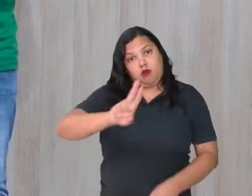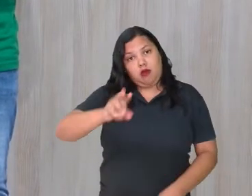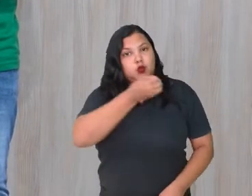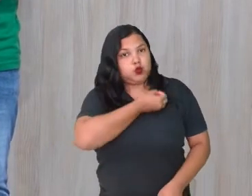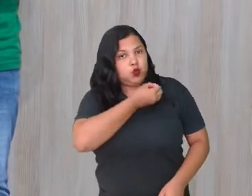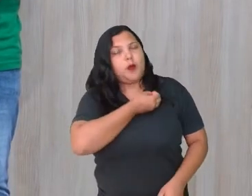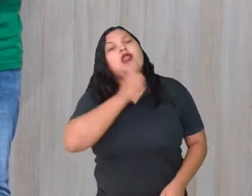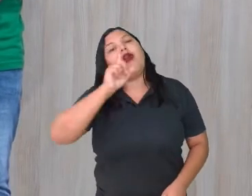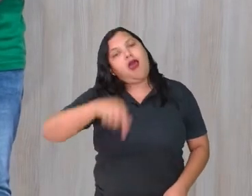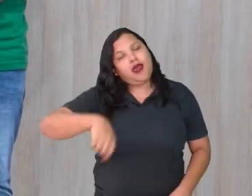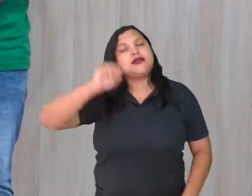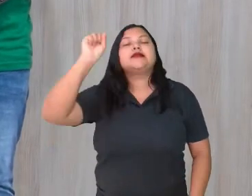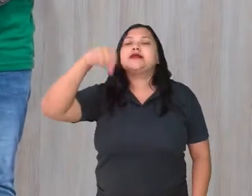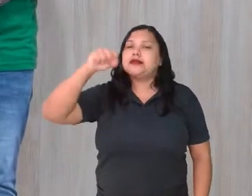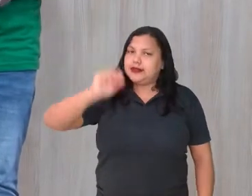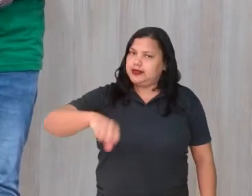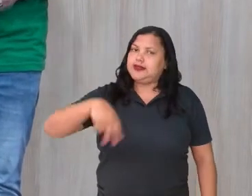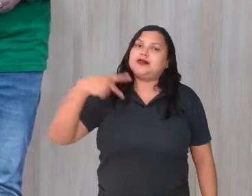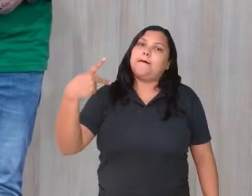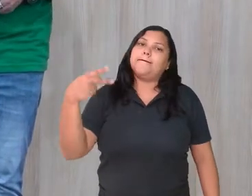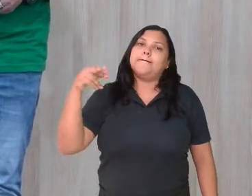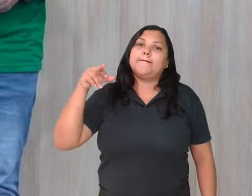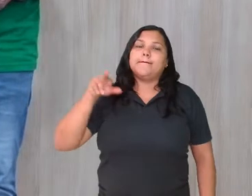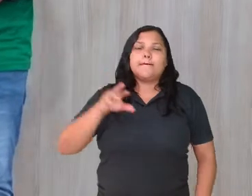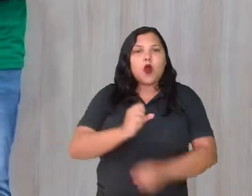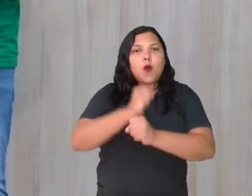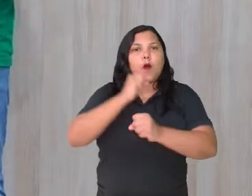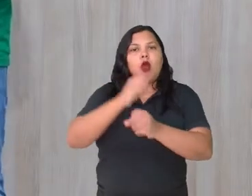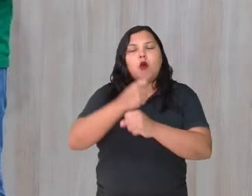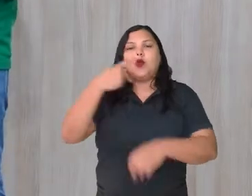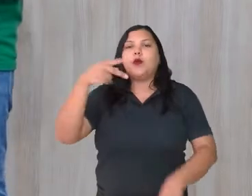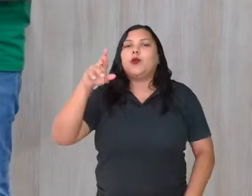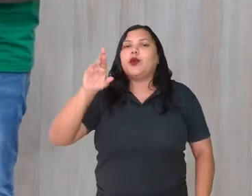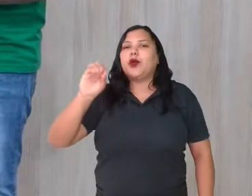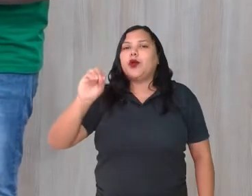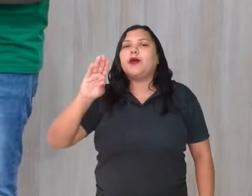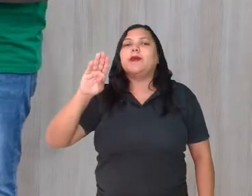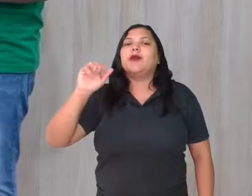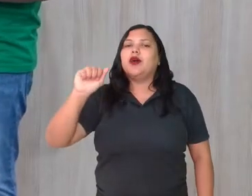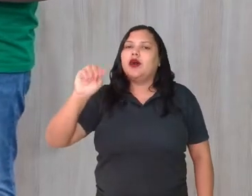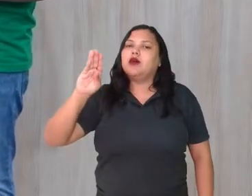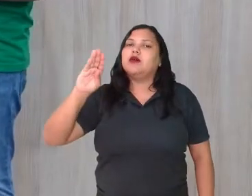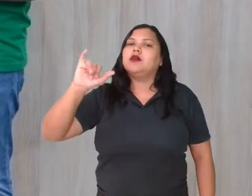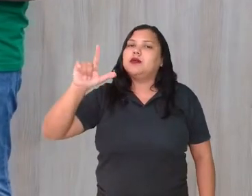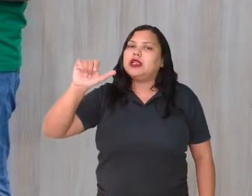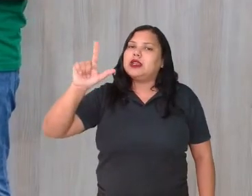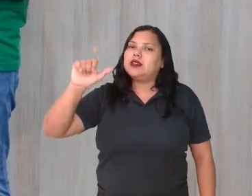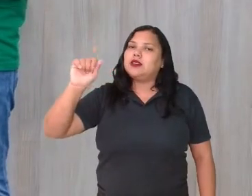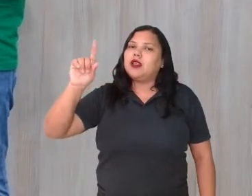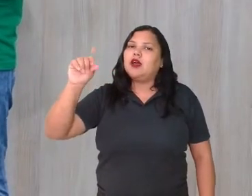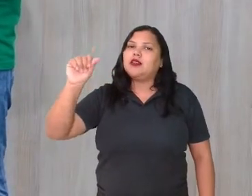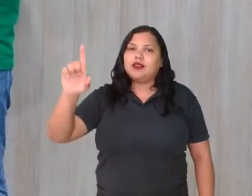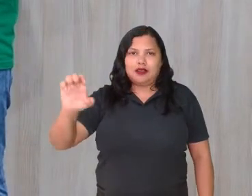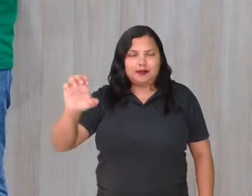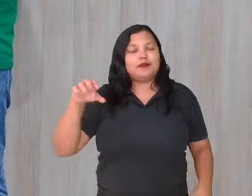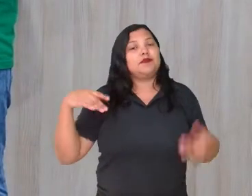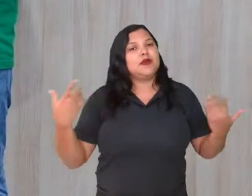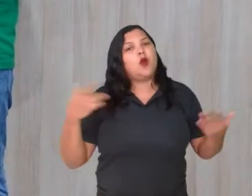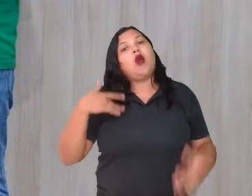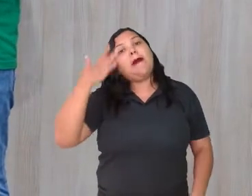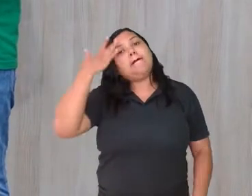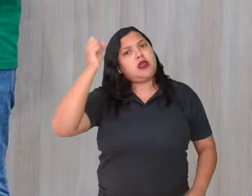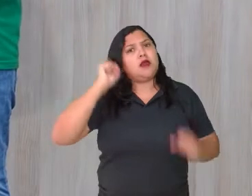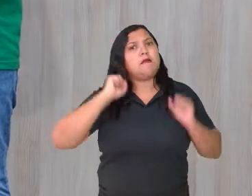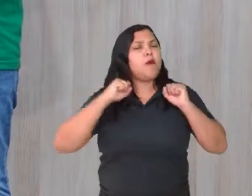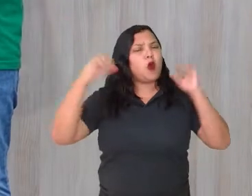mais ou menos chance, a gente está fazendo o que a gente chama do cálculo da probabilidade. Então, existe a previsão de que amanhã chova